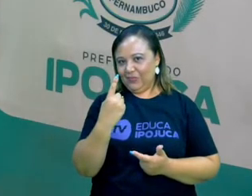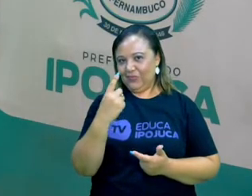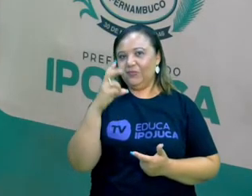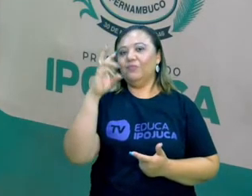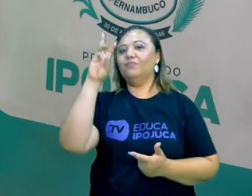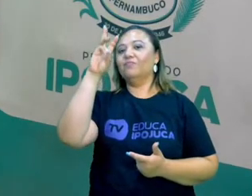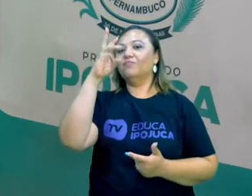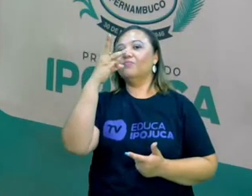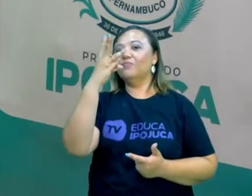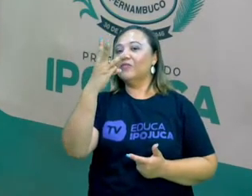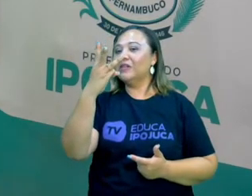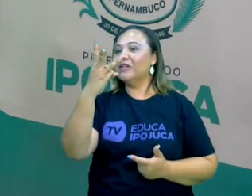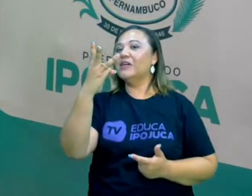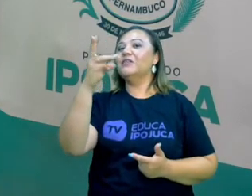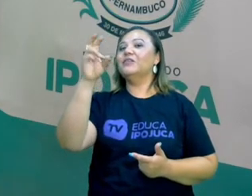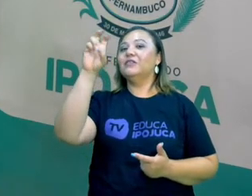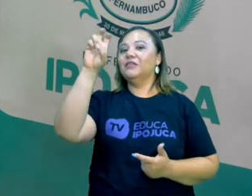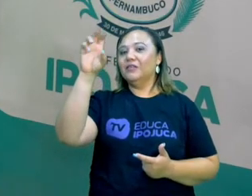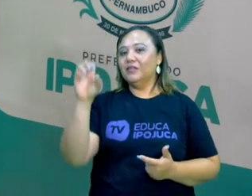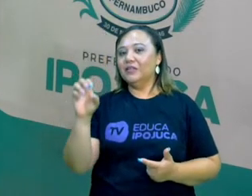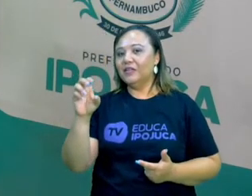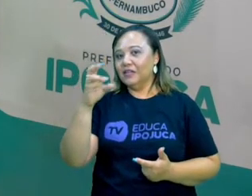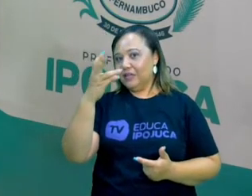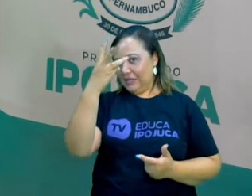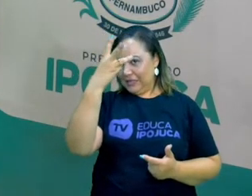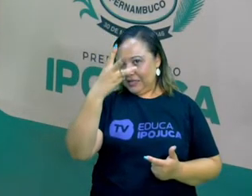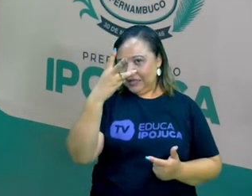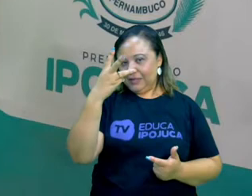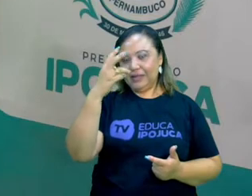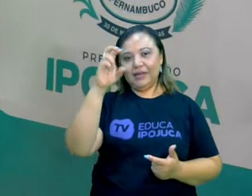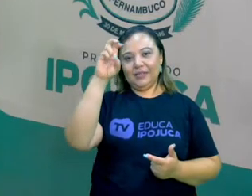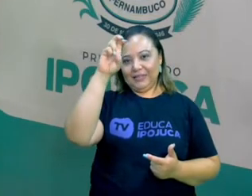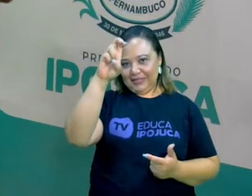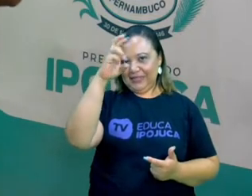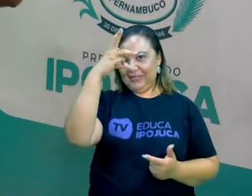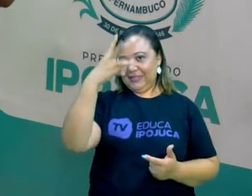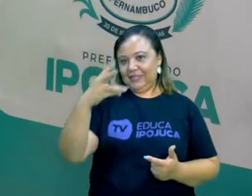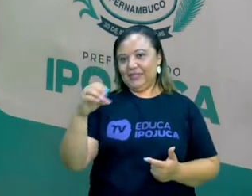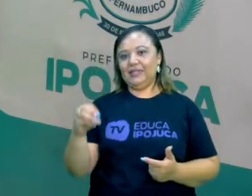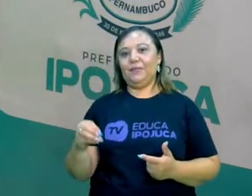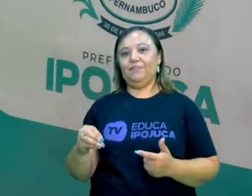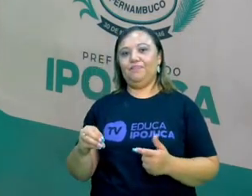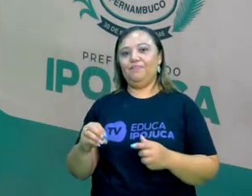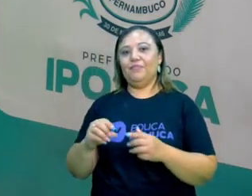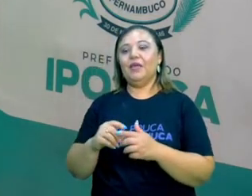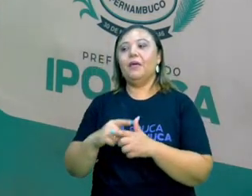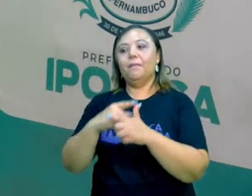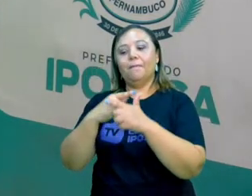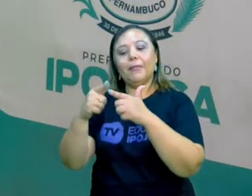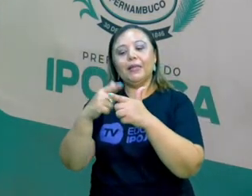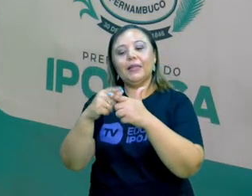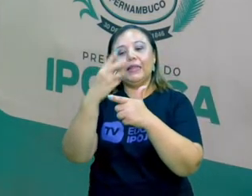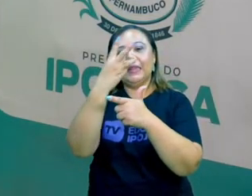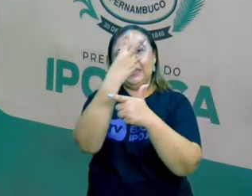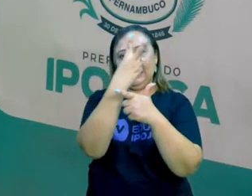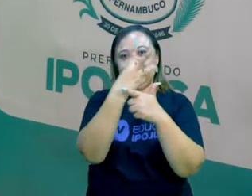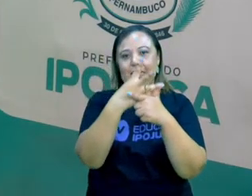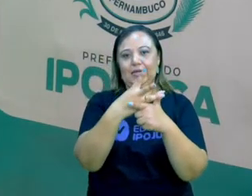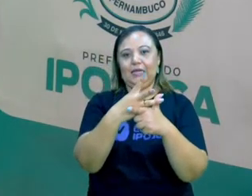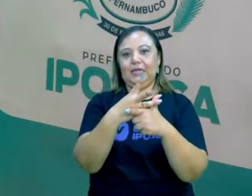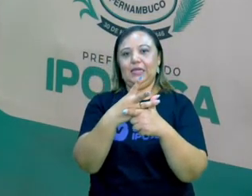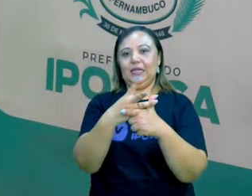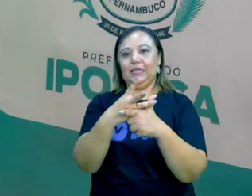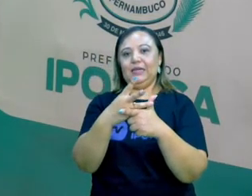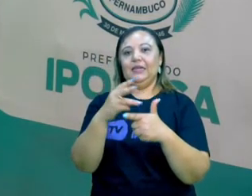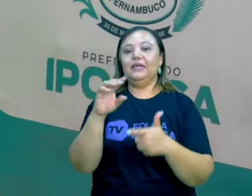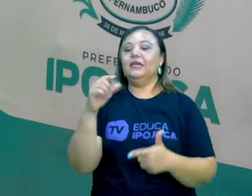530? Se a gente pegar esse R$ 30 e dividir para 3, vai dar cada um 10. Então, vai ficar 510 mais